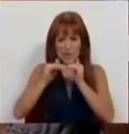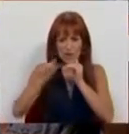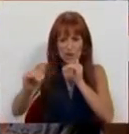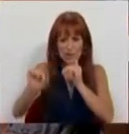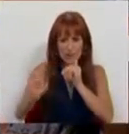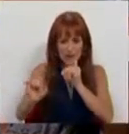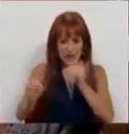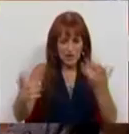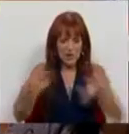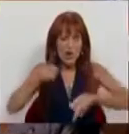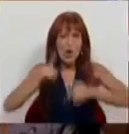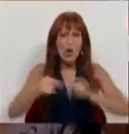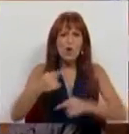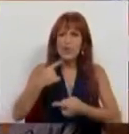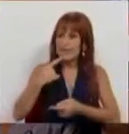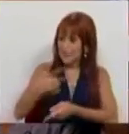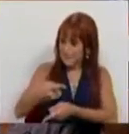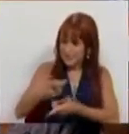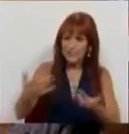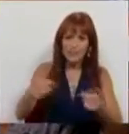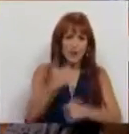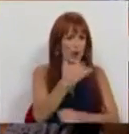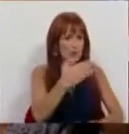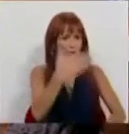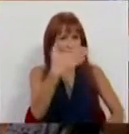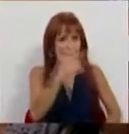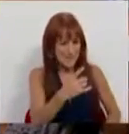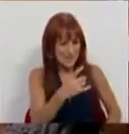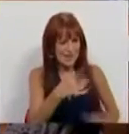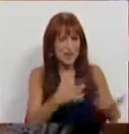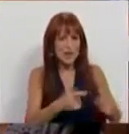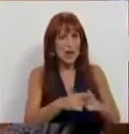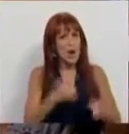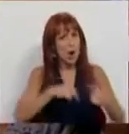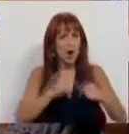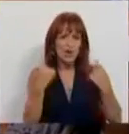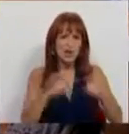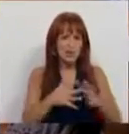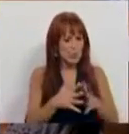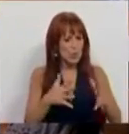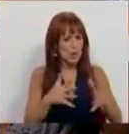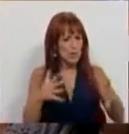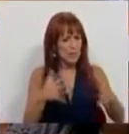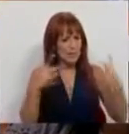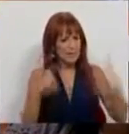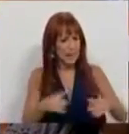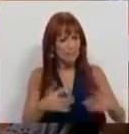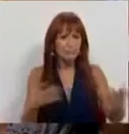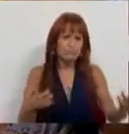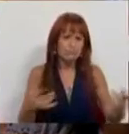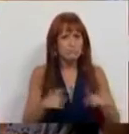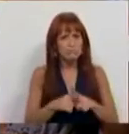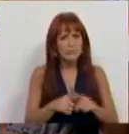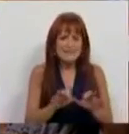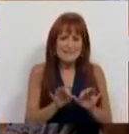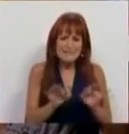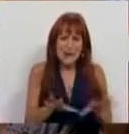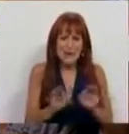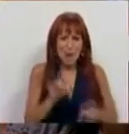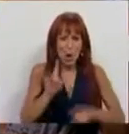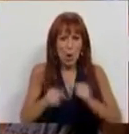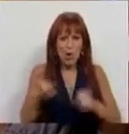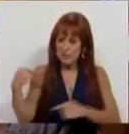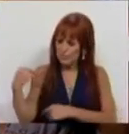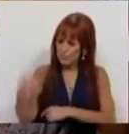Estabilidade. E aquilo que vem a entender é que se em 2016 nós vamos ter um crescimento que estará em linha com aquilo